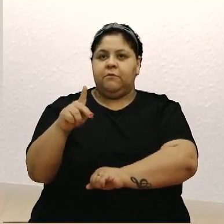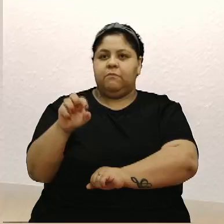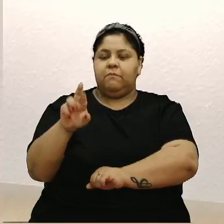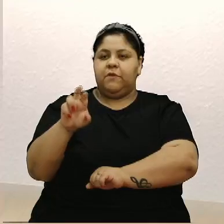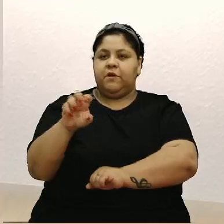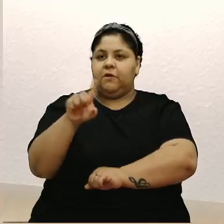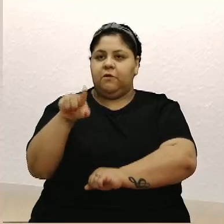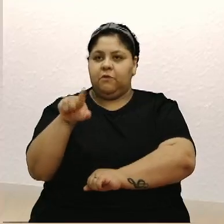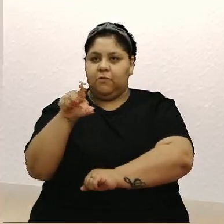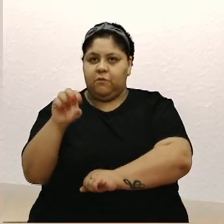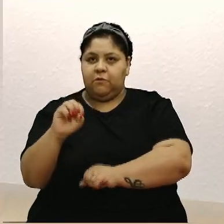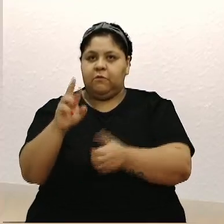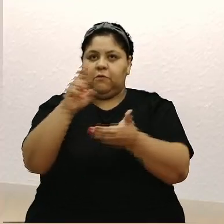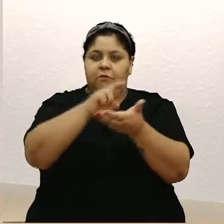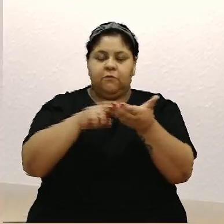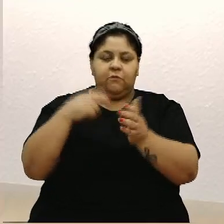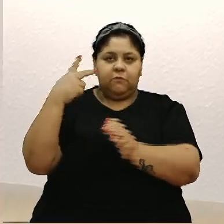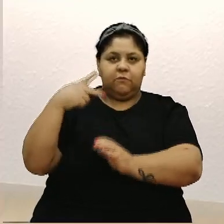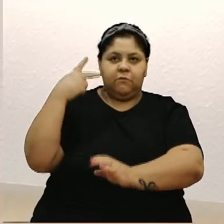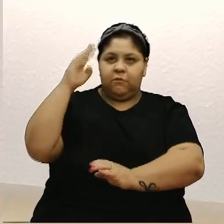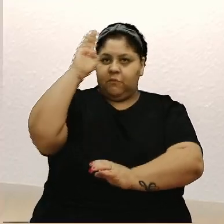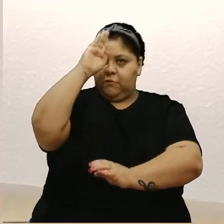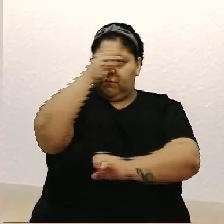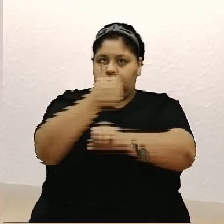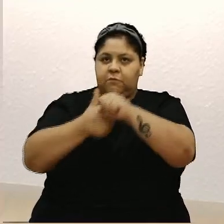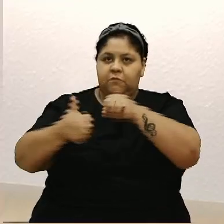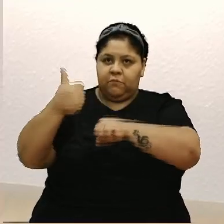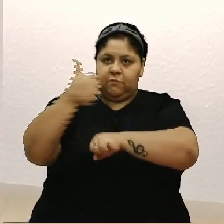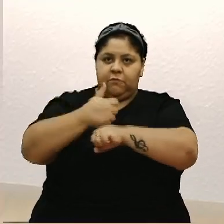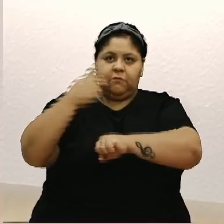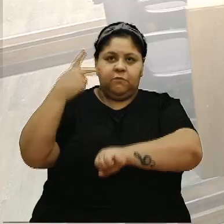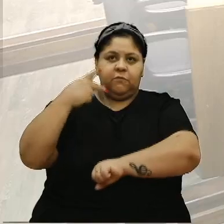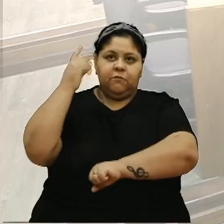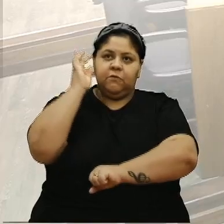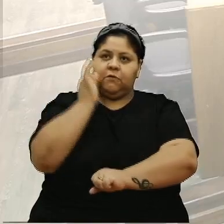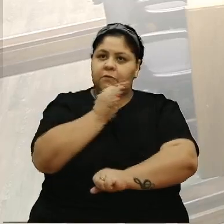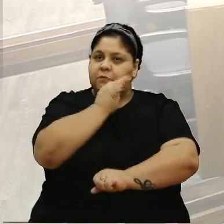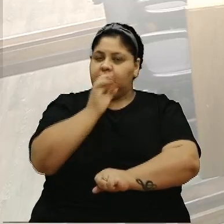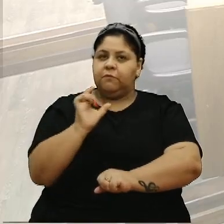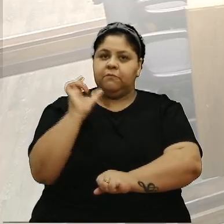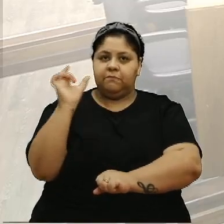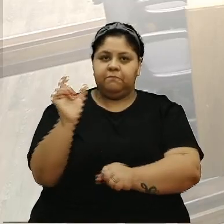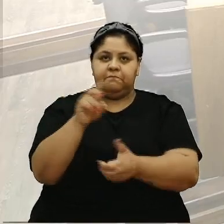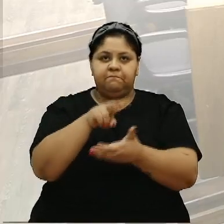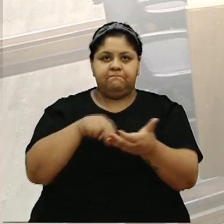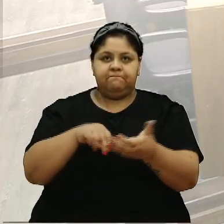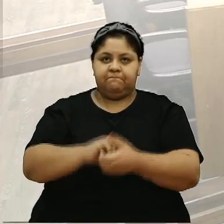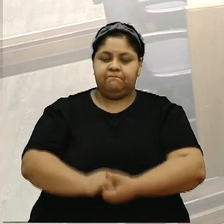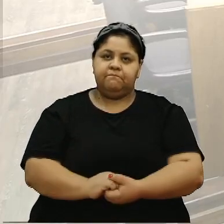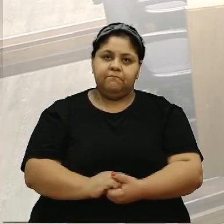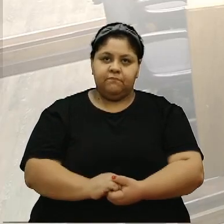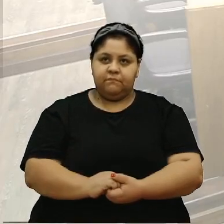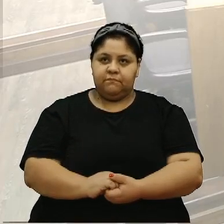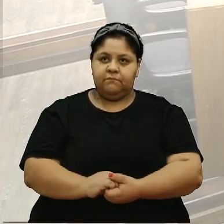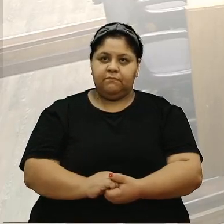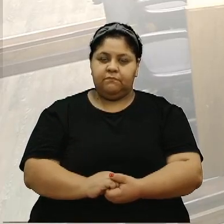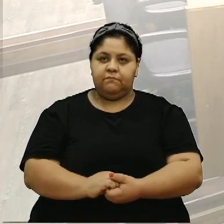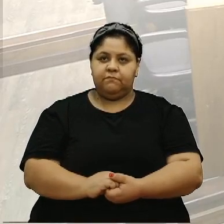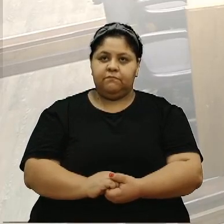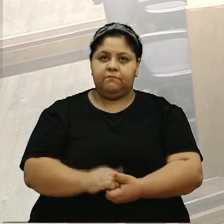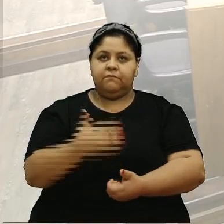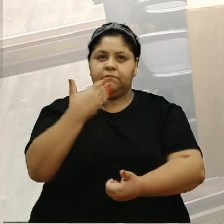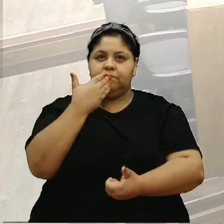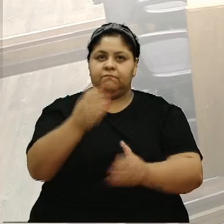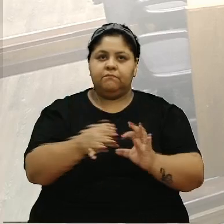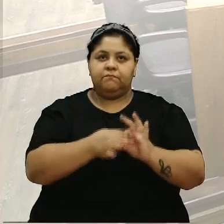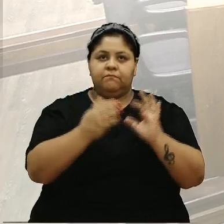Relatora, vereadora Adriana Bressan, DOC, vereadora Tatiane Frisso. Com a palavra, a relatora. Pelo parecer favorável